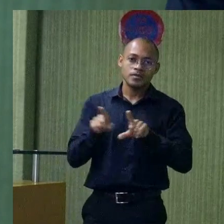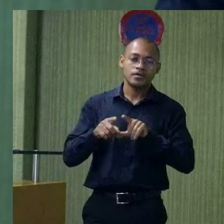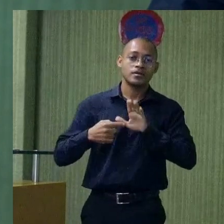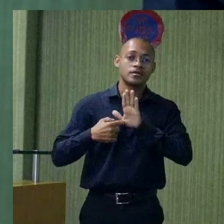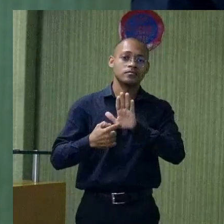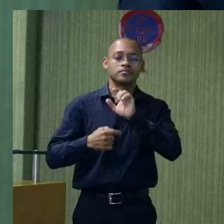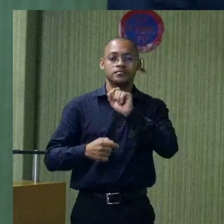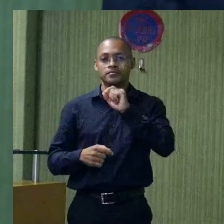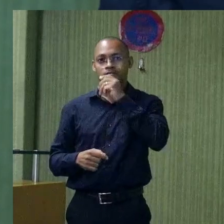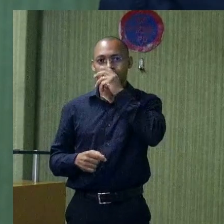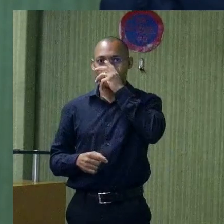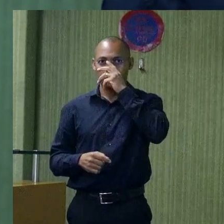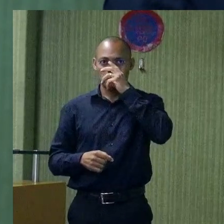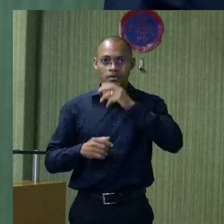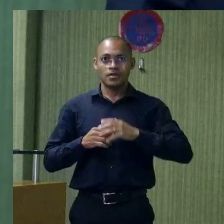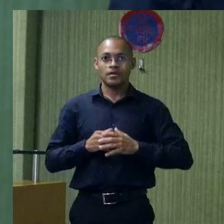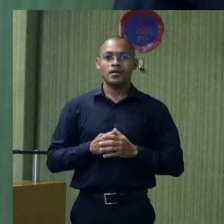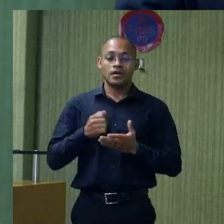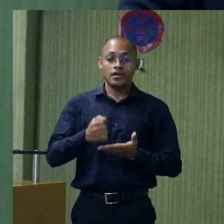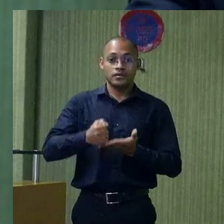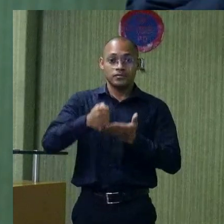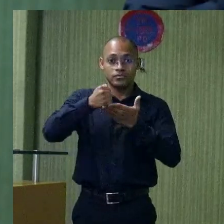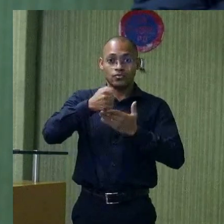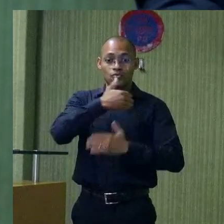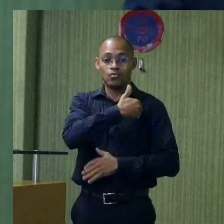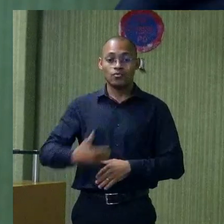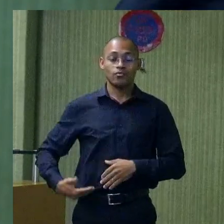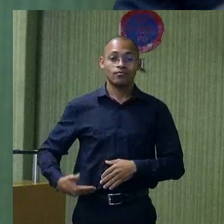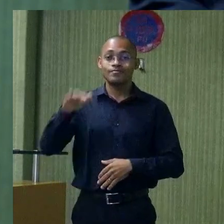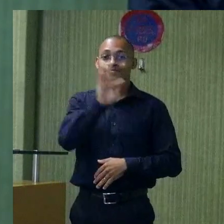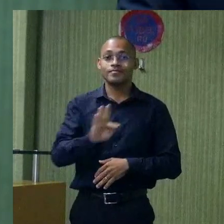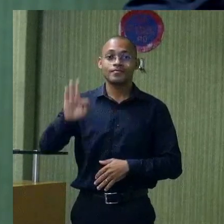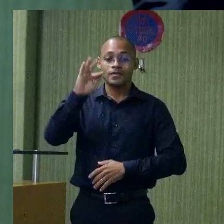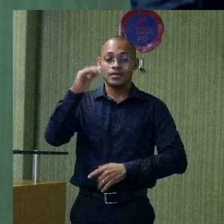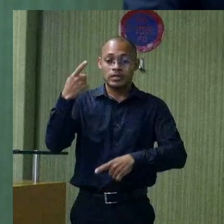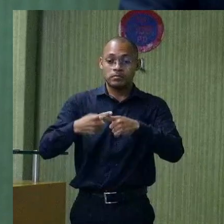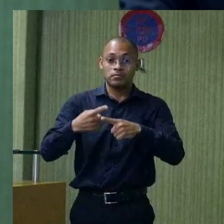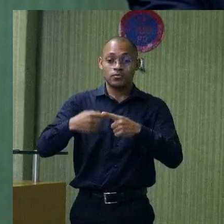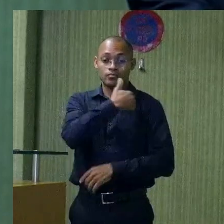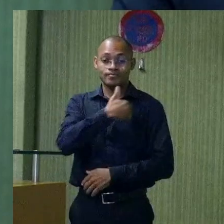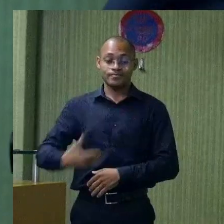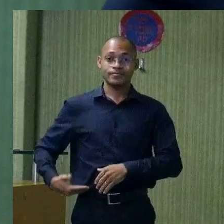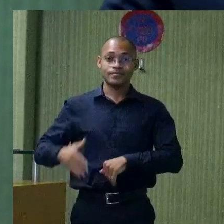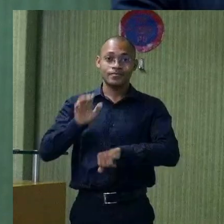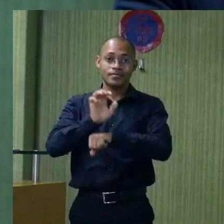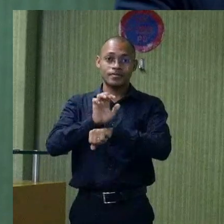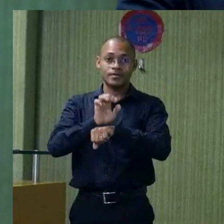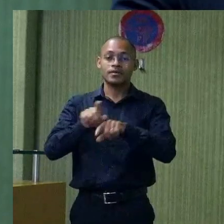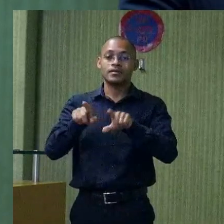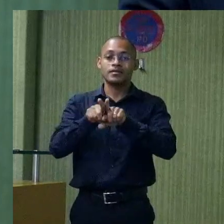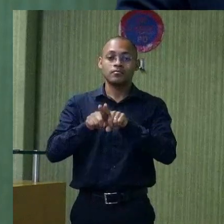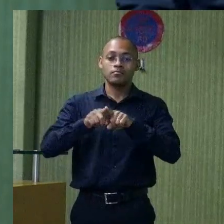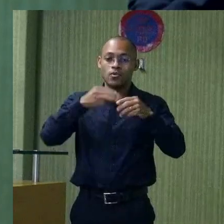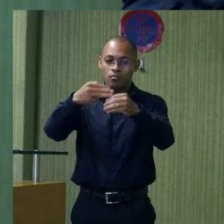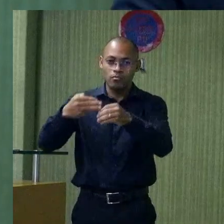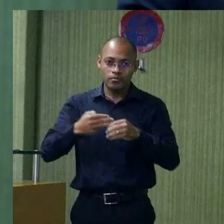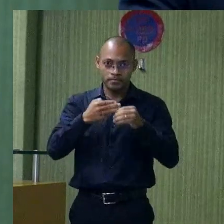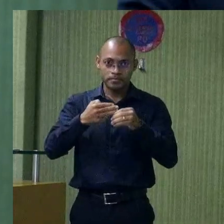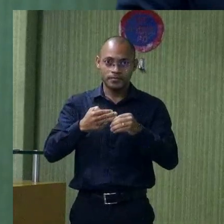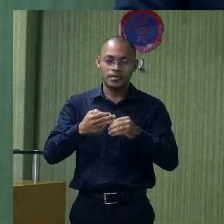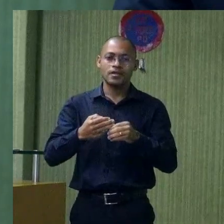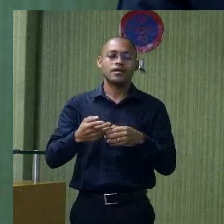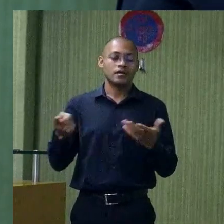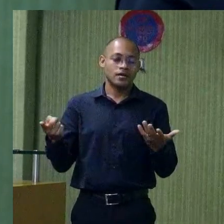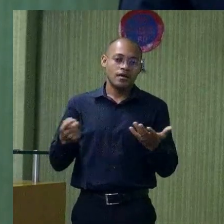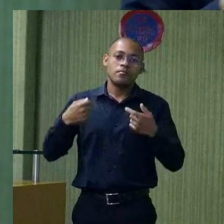né Eh da contribuição do governo federal porque o governo do estado e os municípios também vão ter muitas